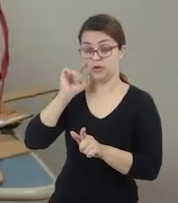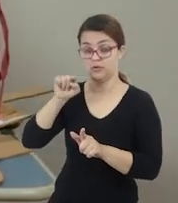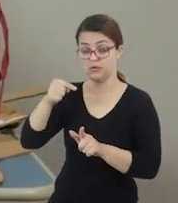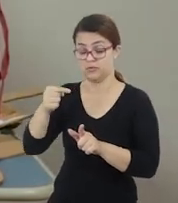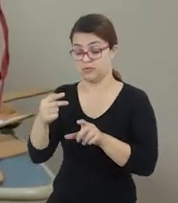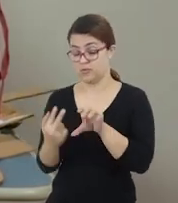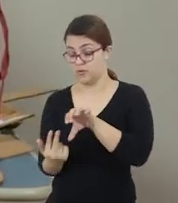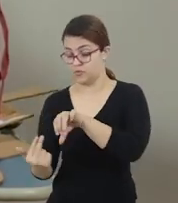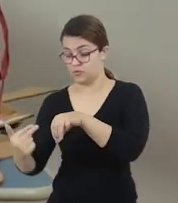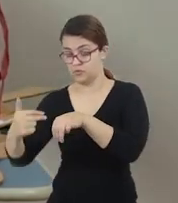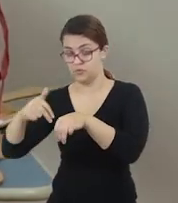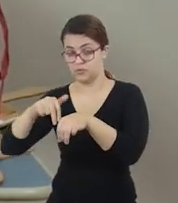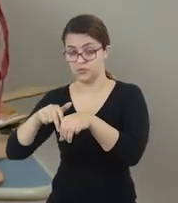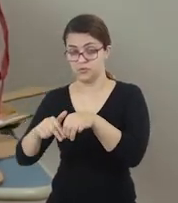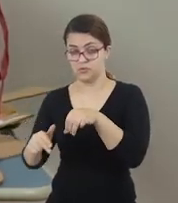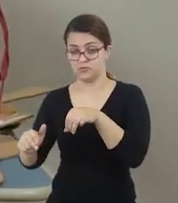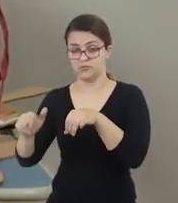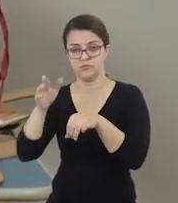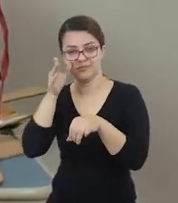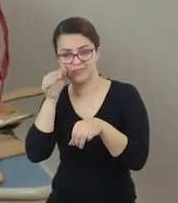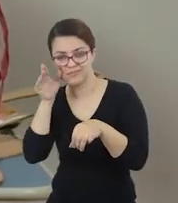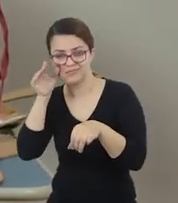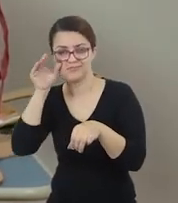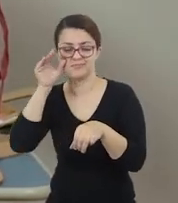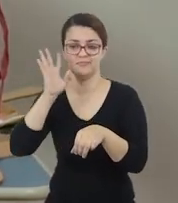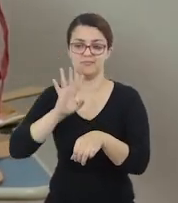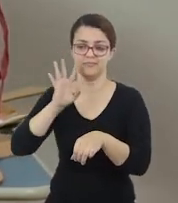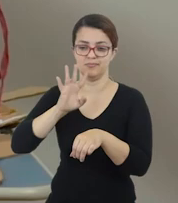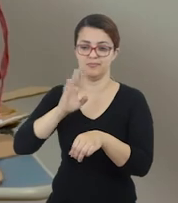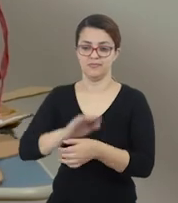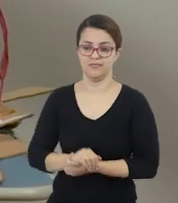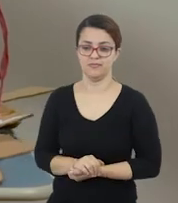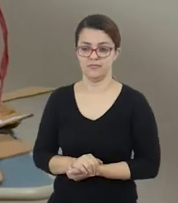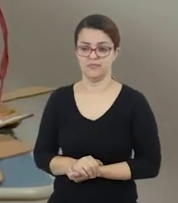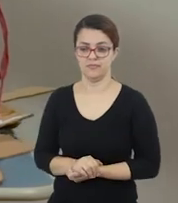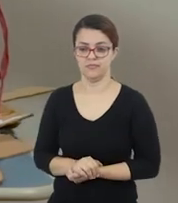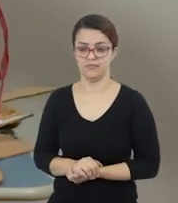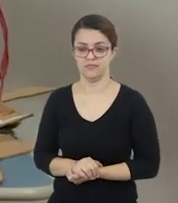só recortar. Quer ver que interessante que ele fica? Recorta.